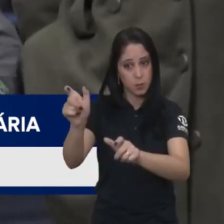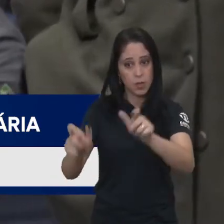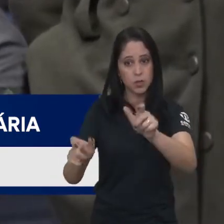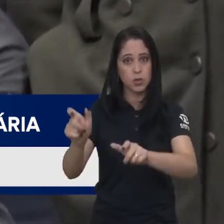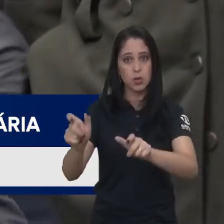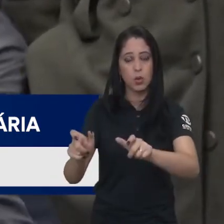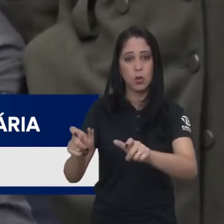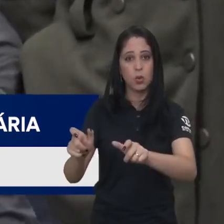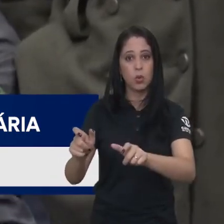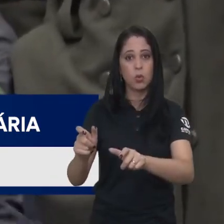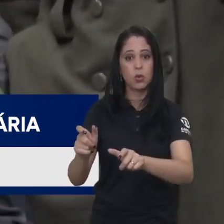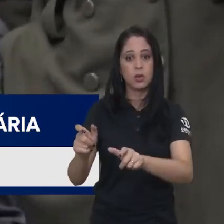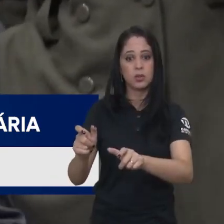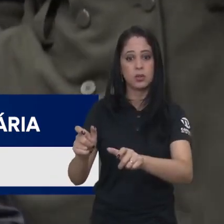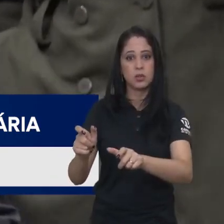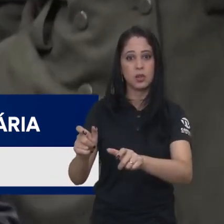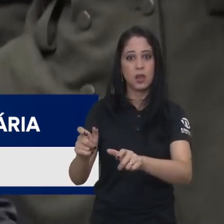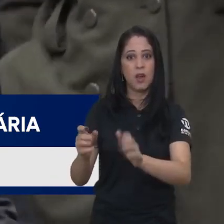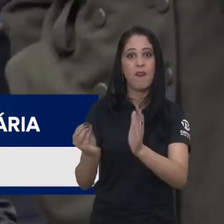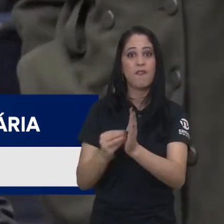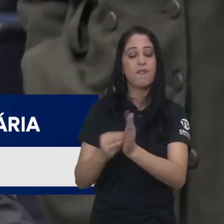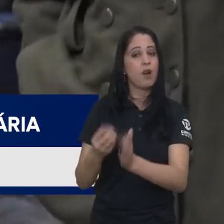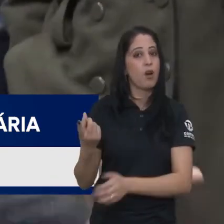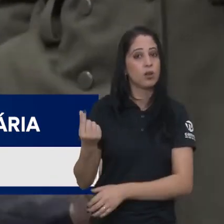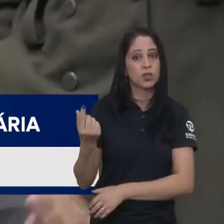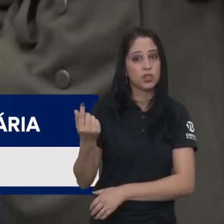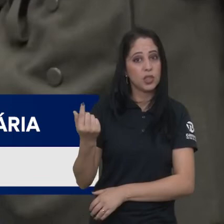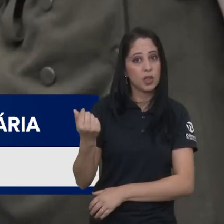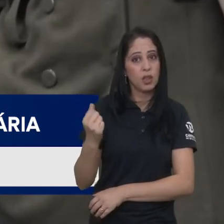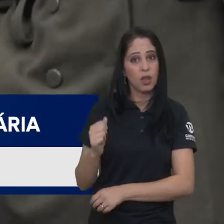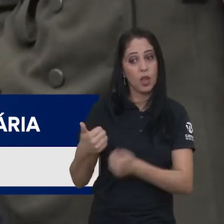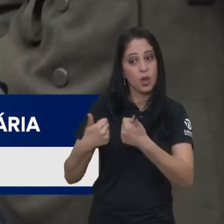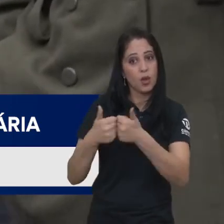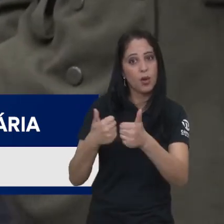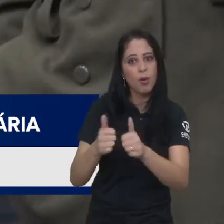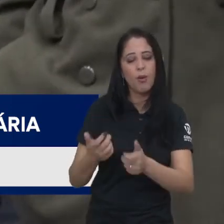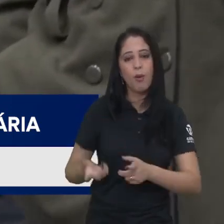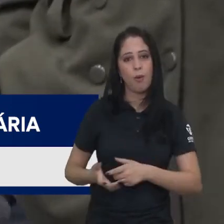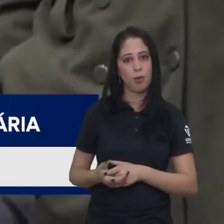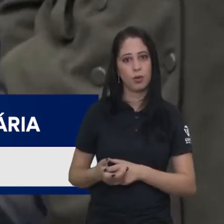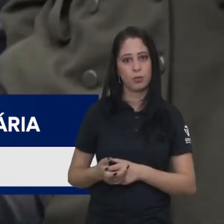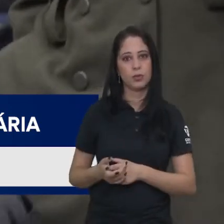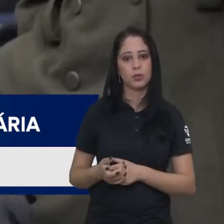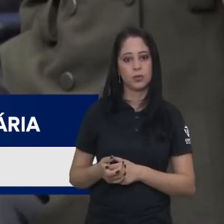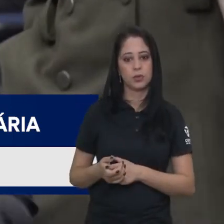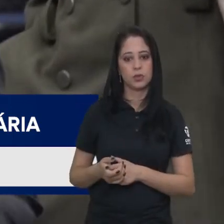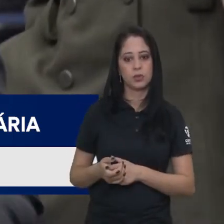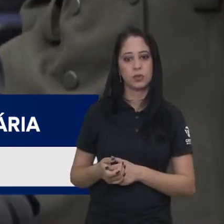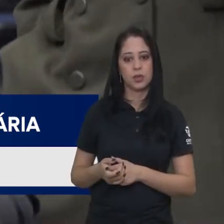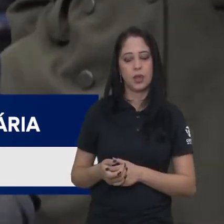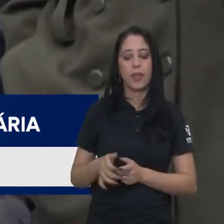hoje porque não têm o dinheiro da passagem. A passagem é cara, gente está num país,